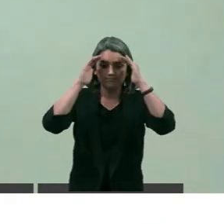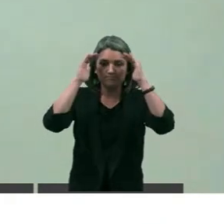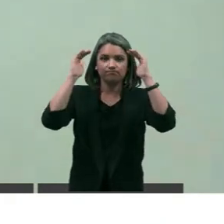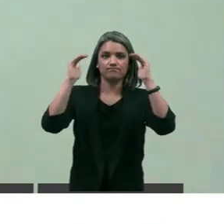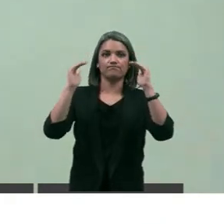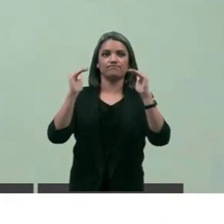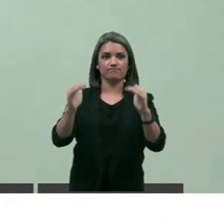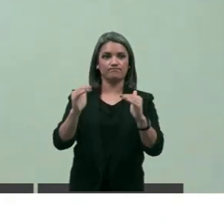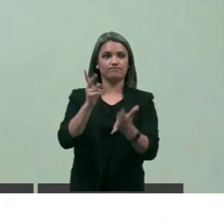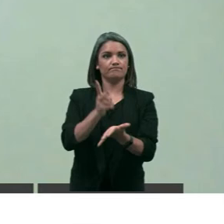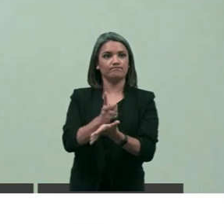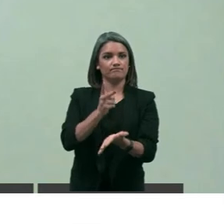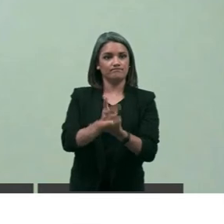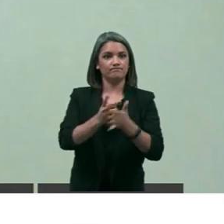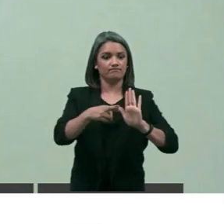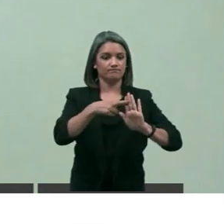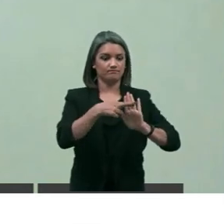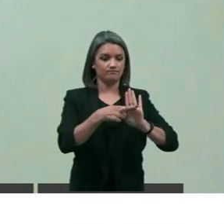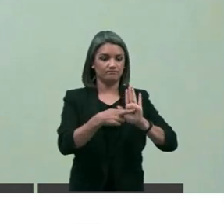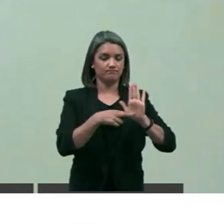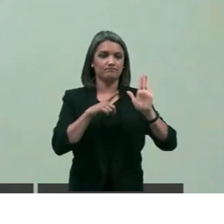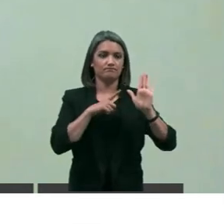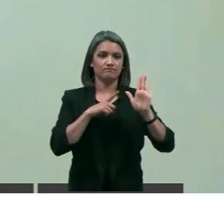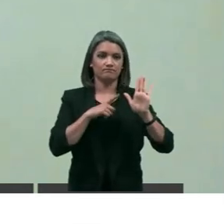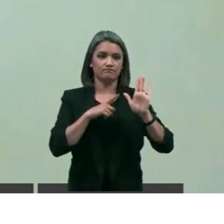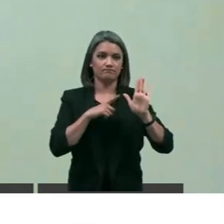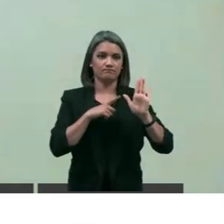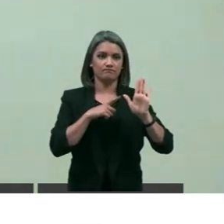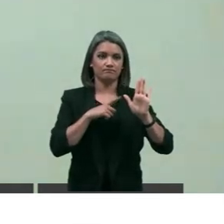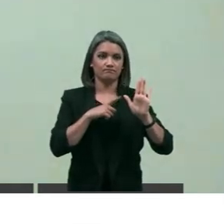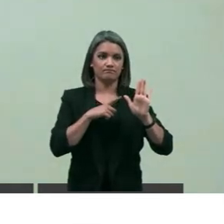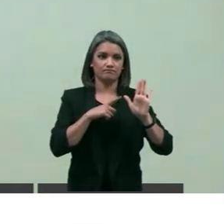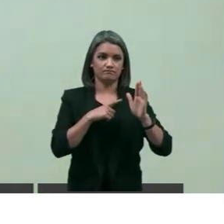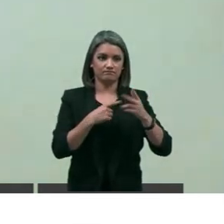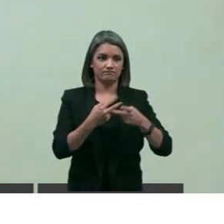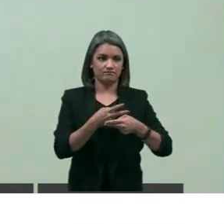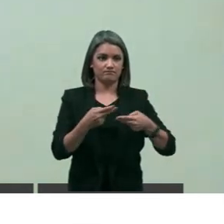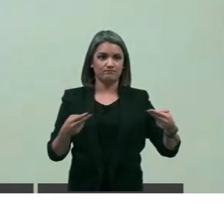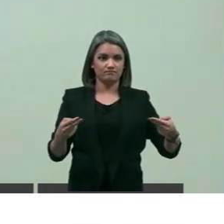objetiva aos critérios previstos em casos dessa natureza.